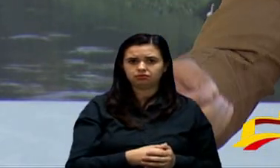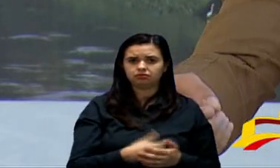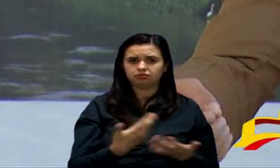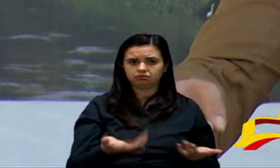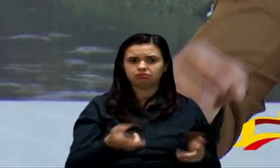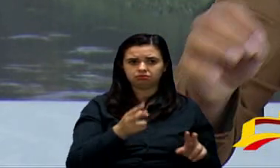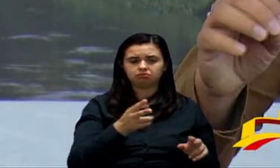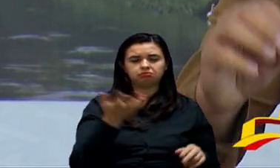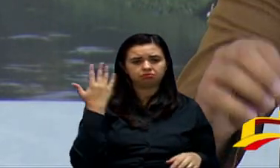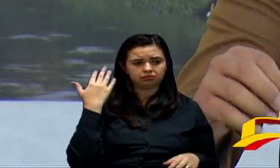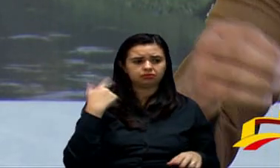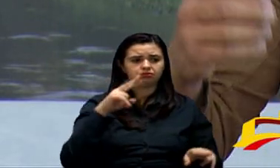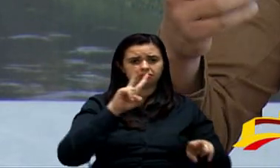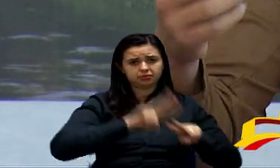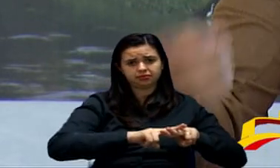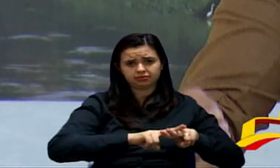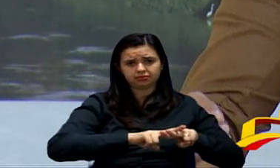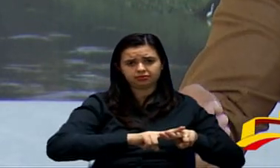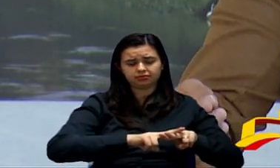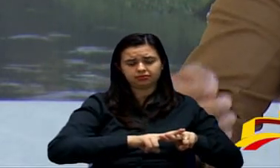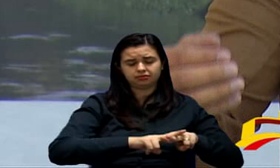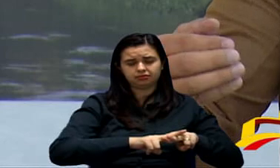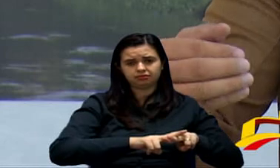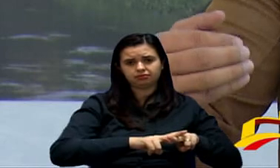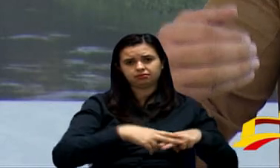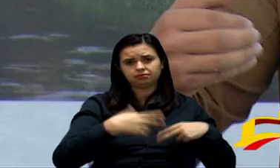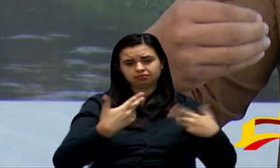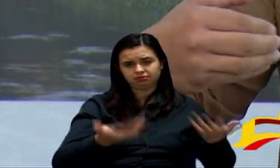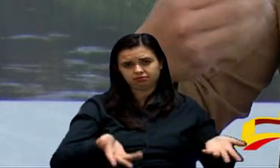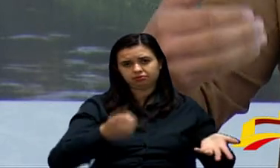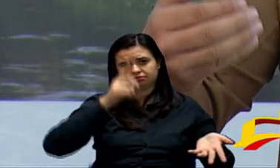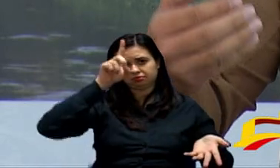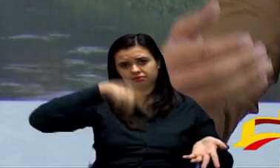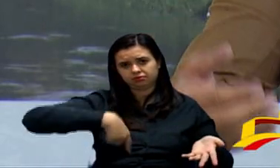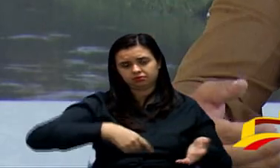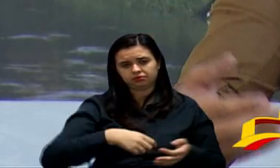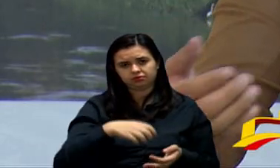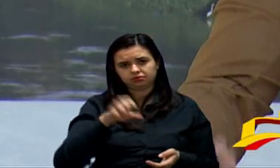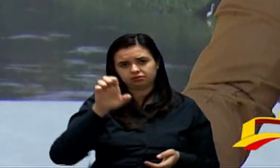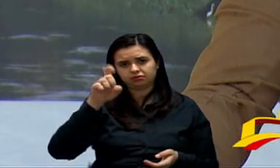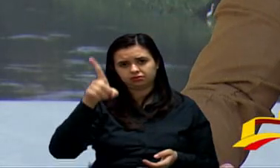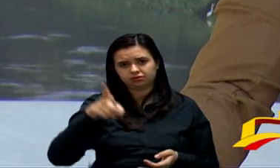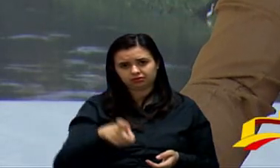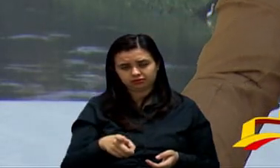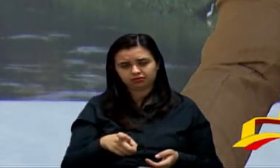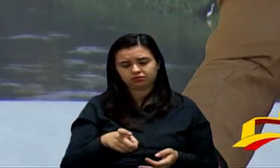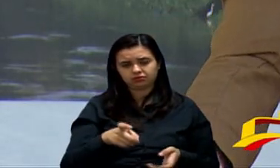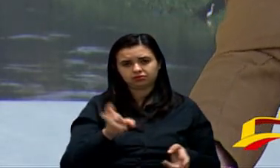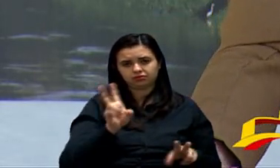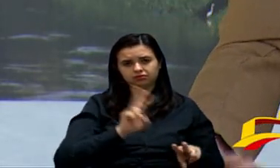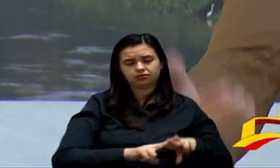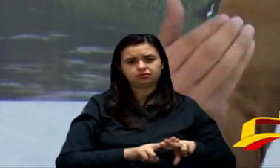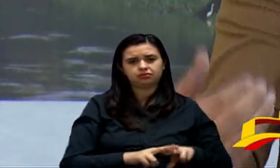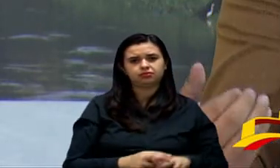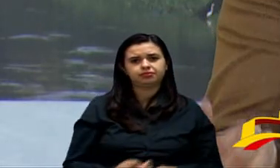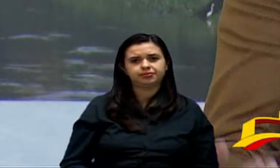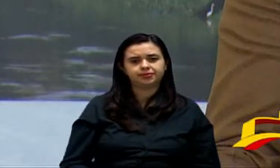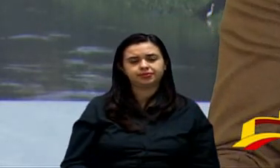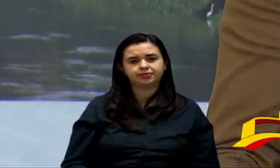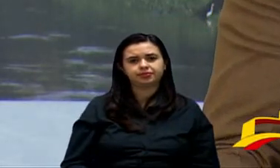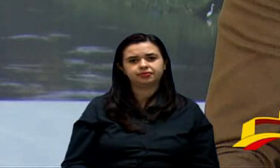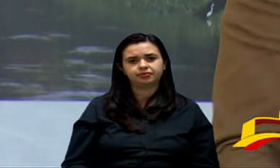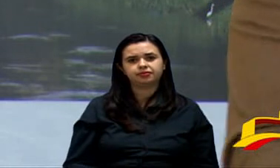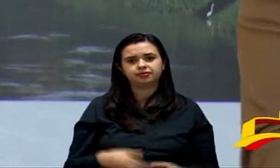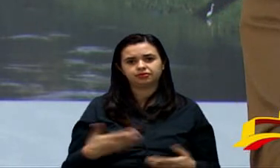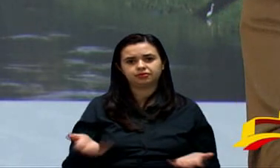esteve preso. Se ele esteve preso, ele esteve na condição de preso. Se hoje nós chamamos